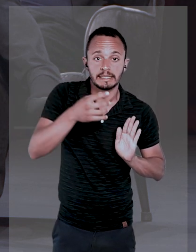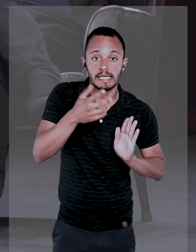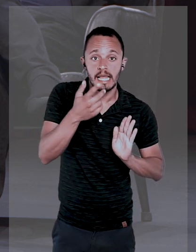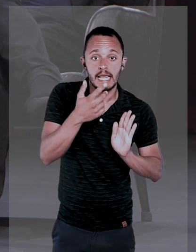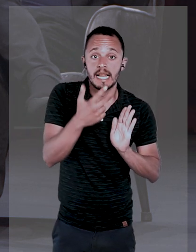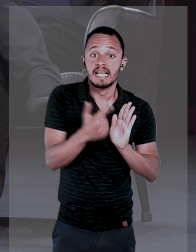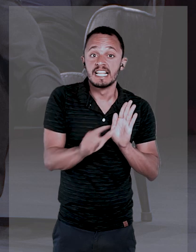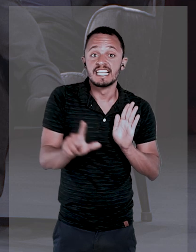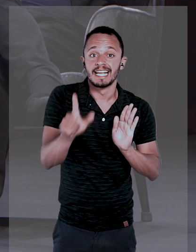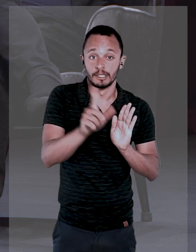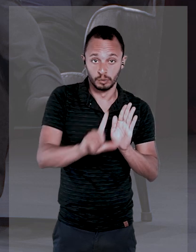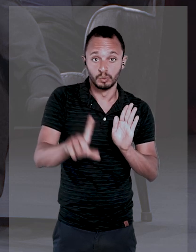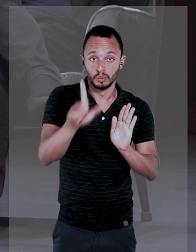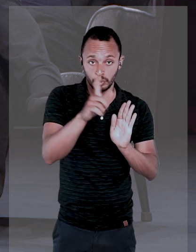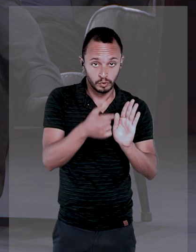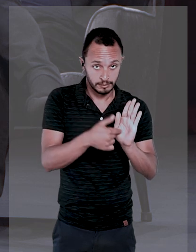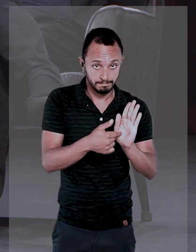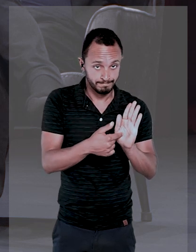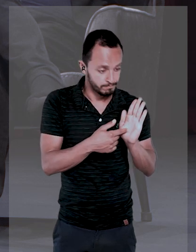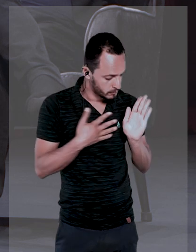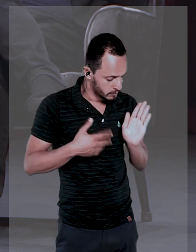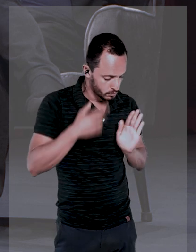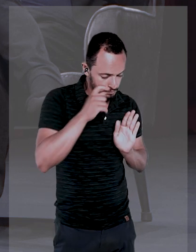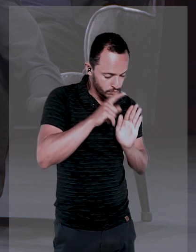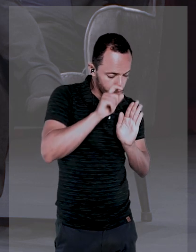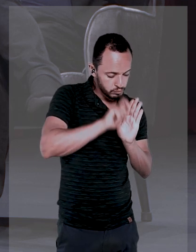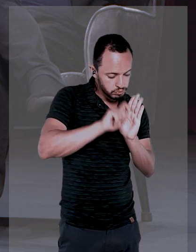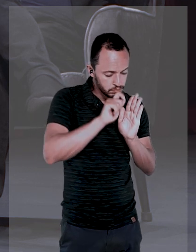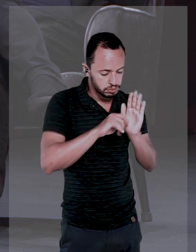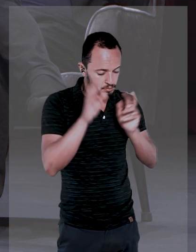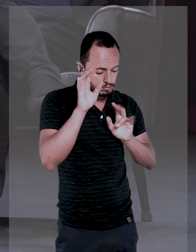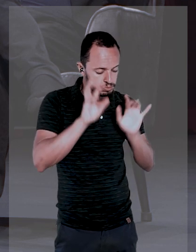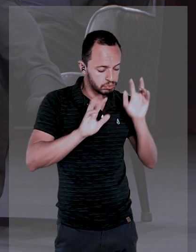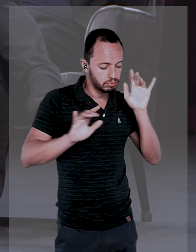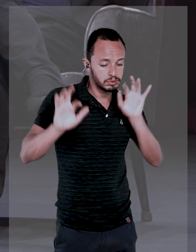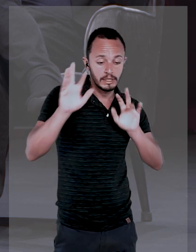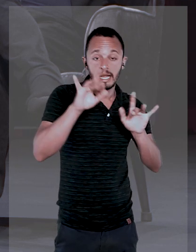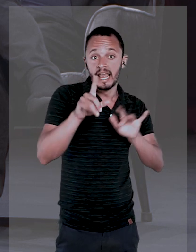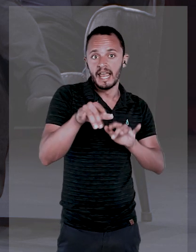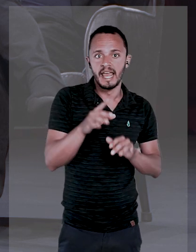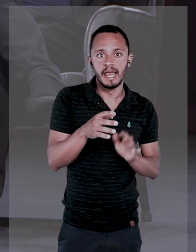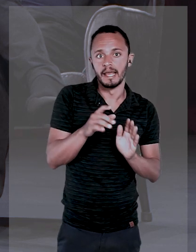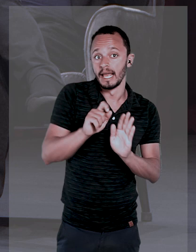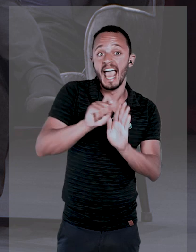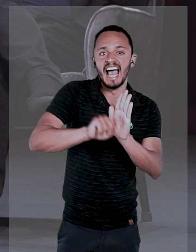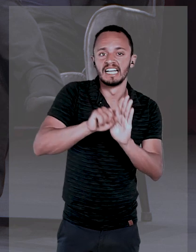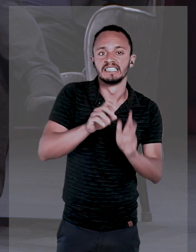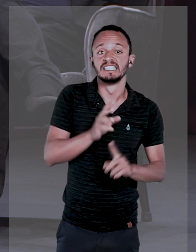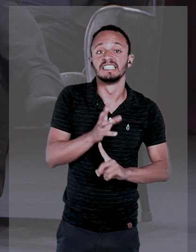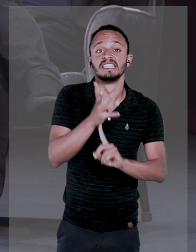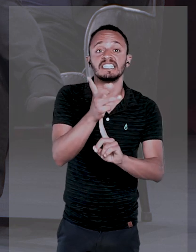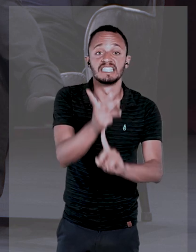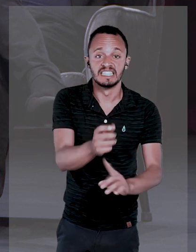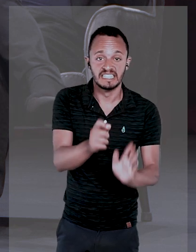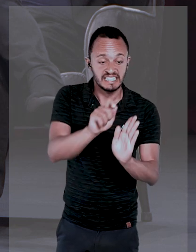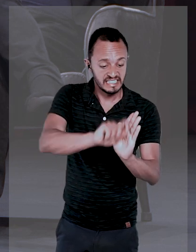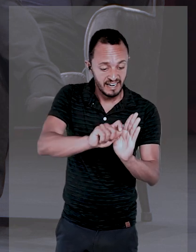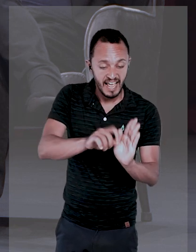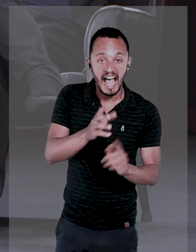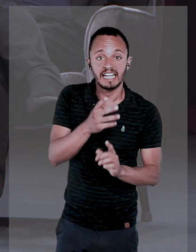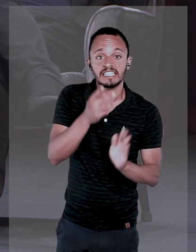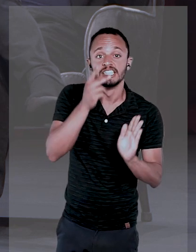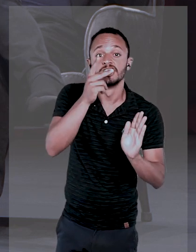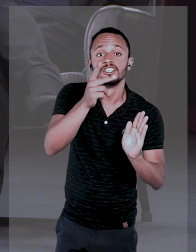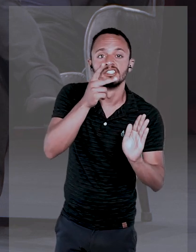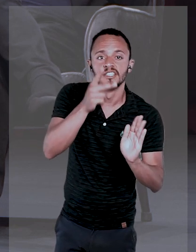aventura poética, uma aventura de linguagem, uma aventura literária propriamente dita, e por isso uma aventura dentro de uma arte específica, que é a arte